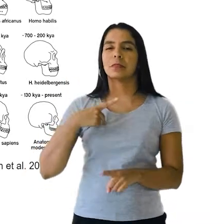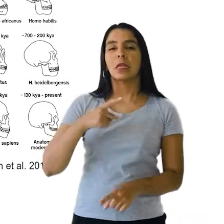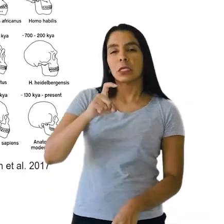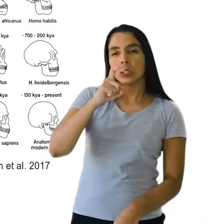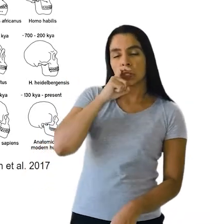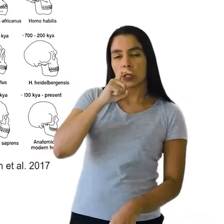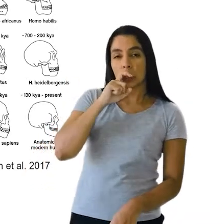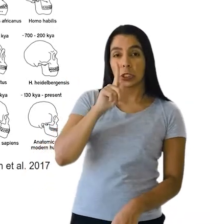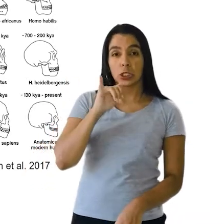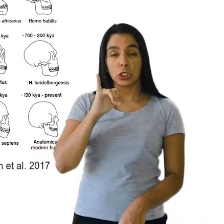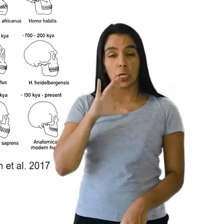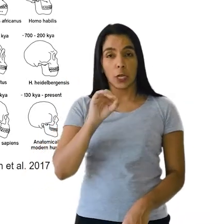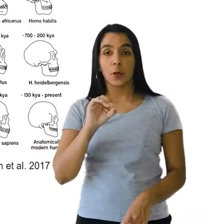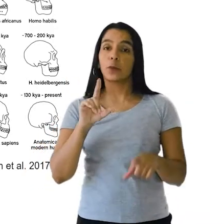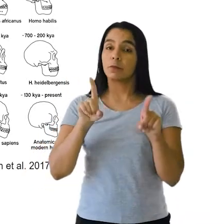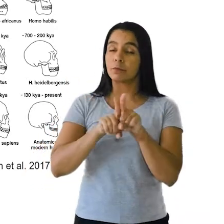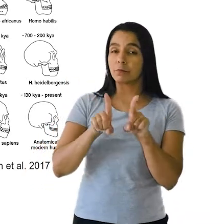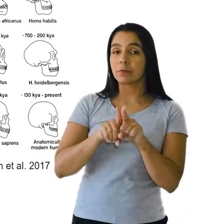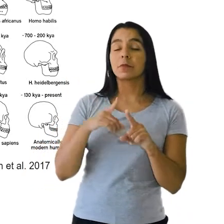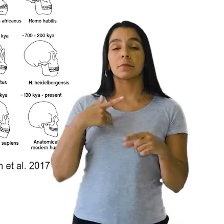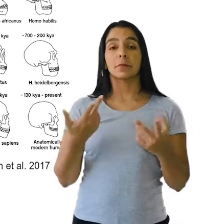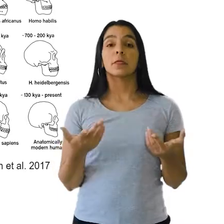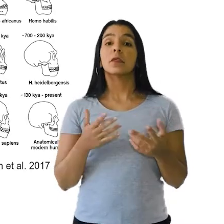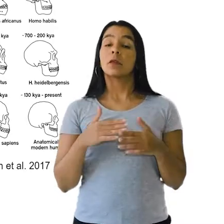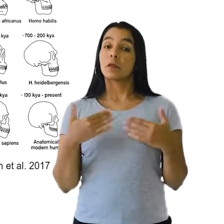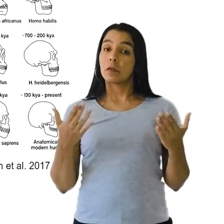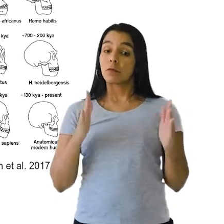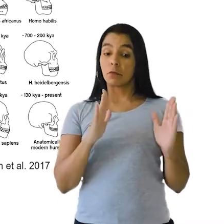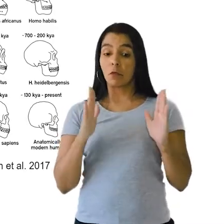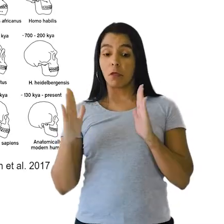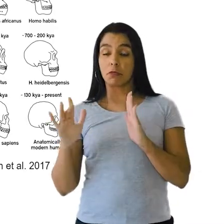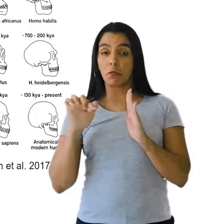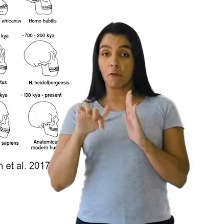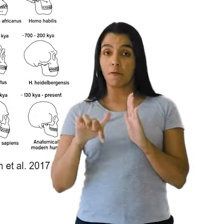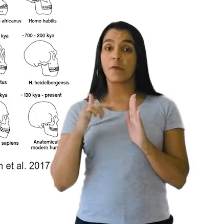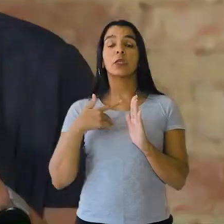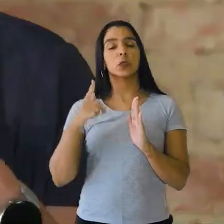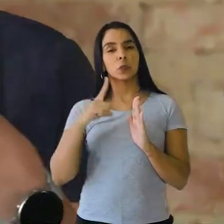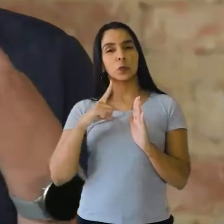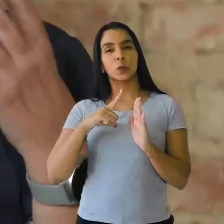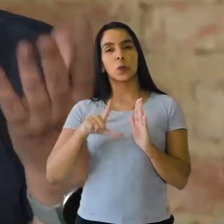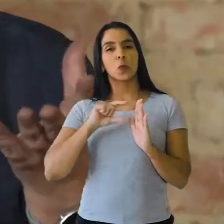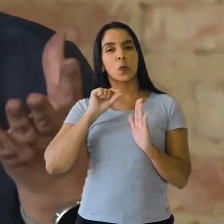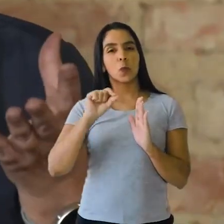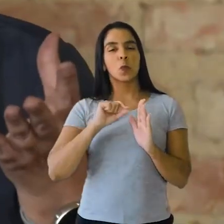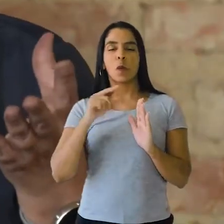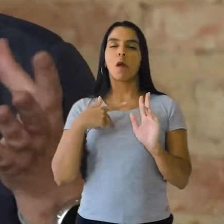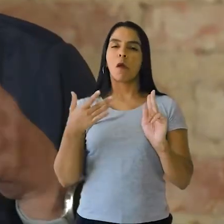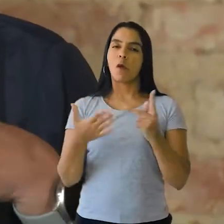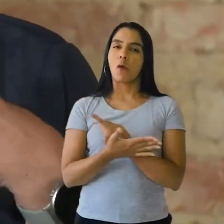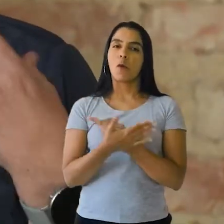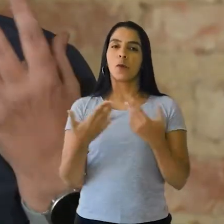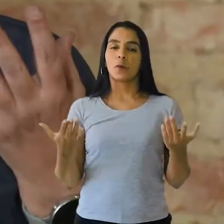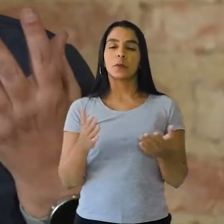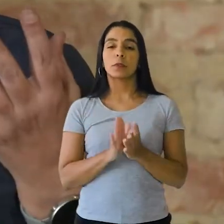entre glaciações e interglaciações, glaciais e interglaciais, e nessa